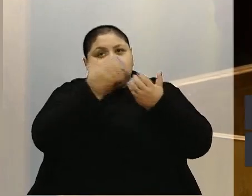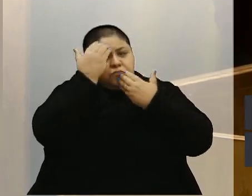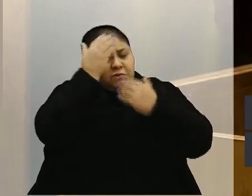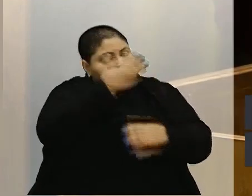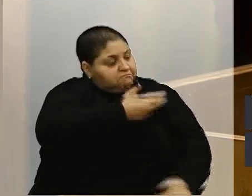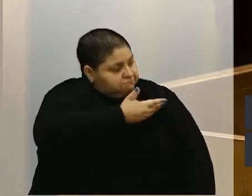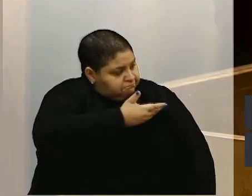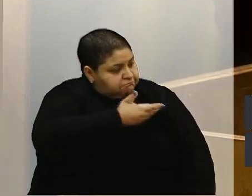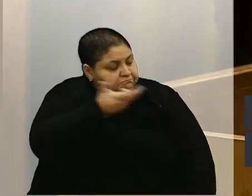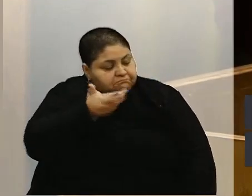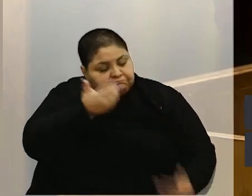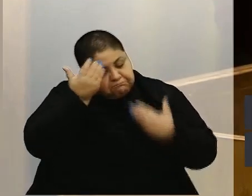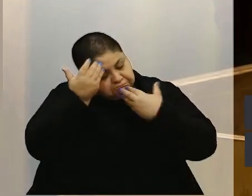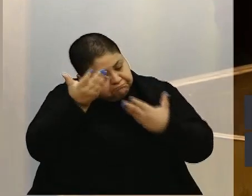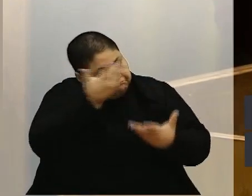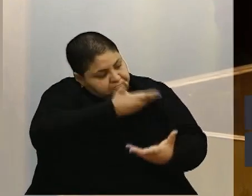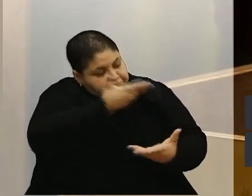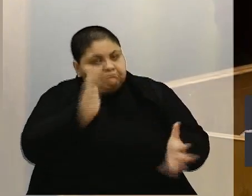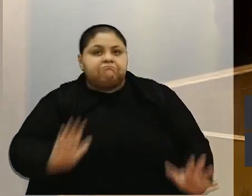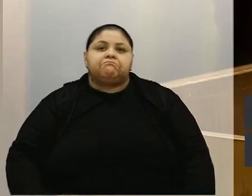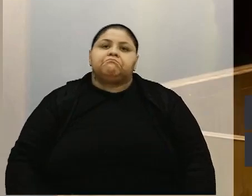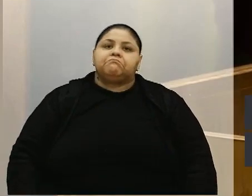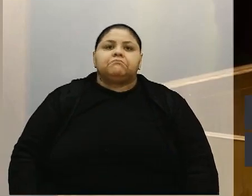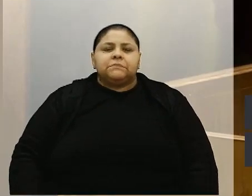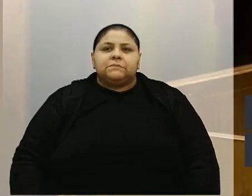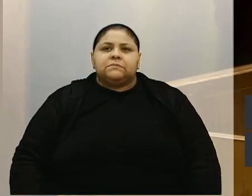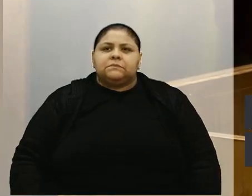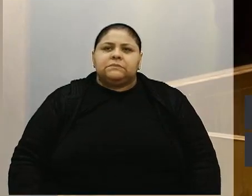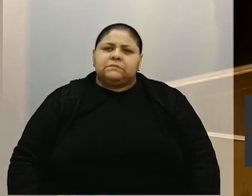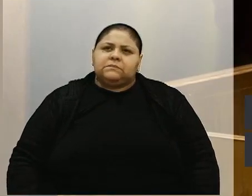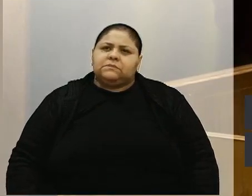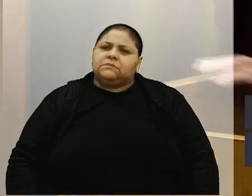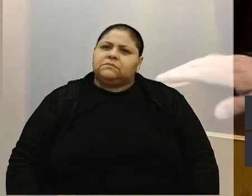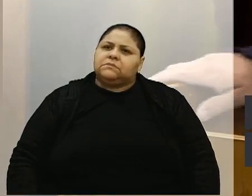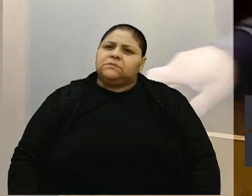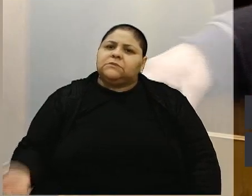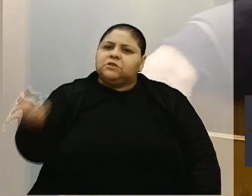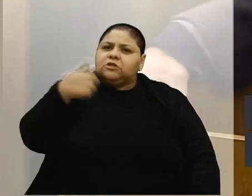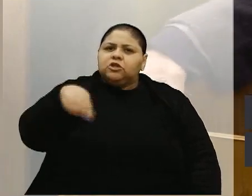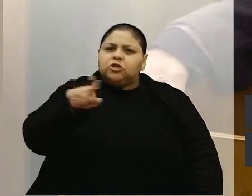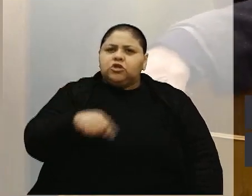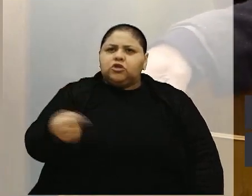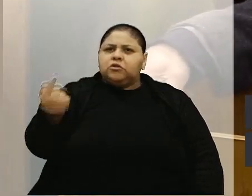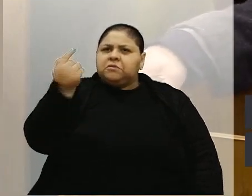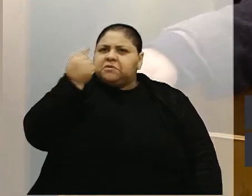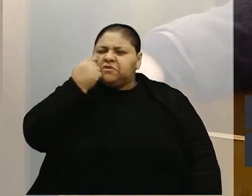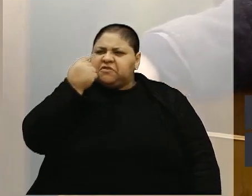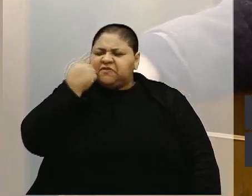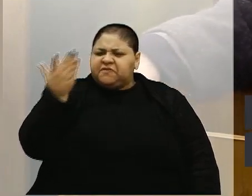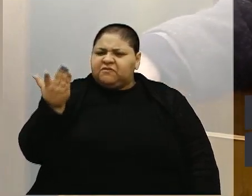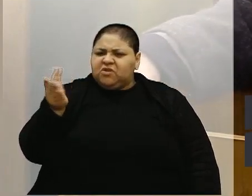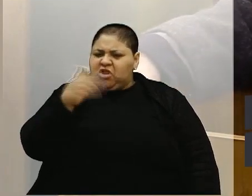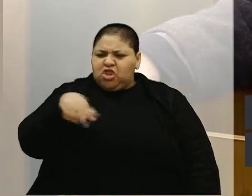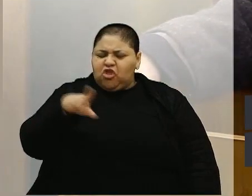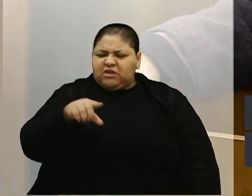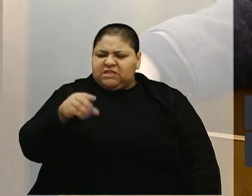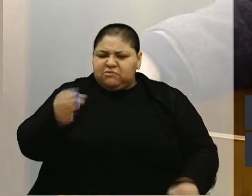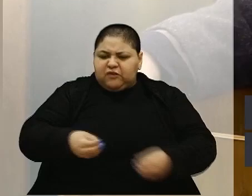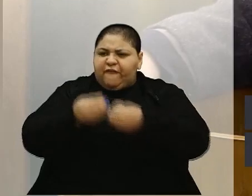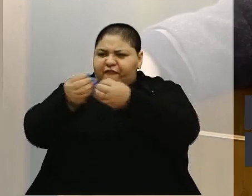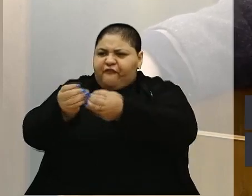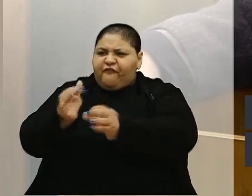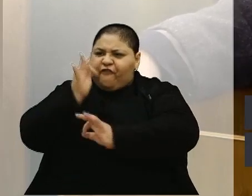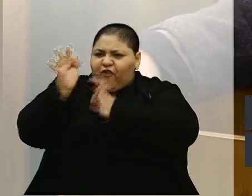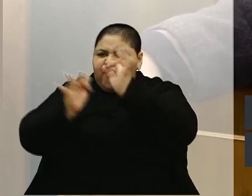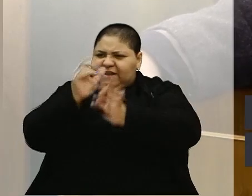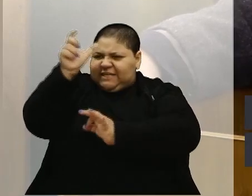agradecer publicamente. Às vezes, nós demos tantas flores aos mortos e